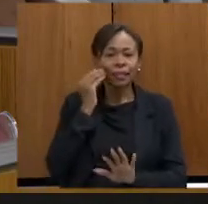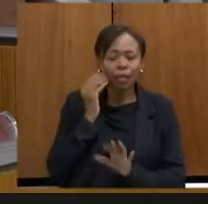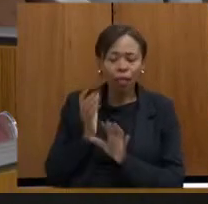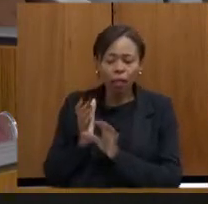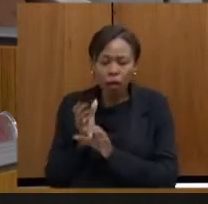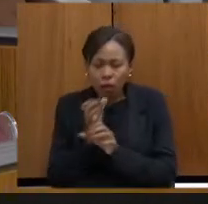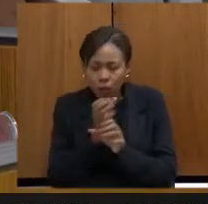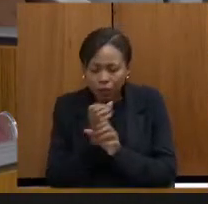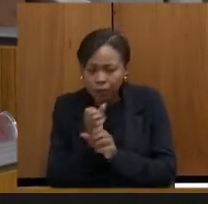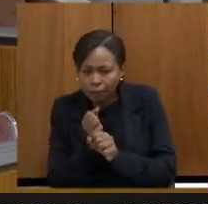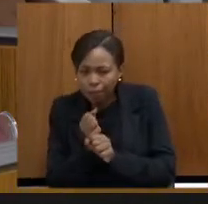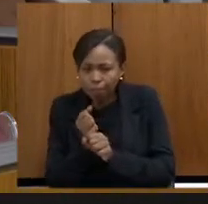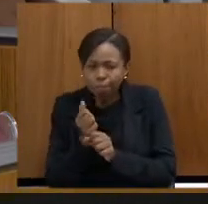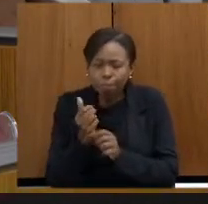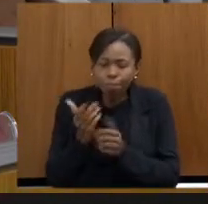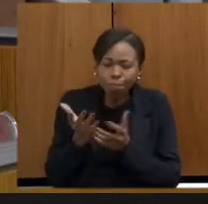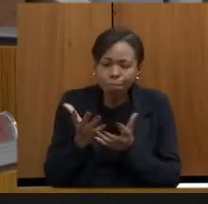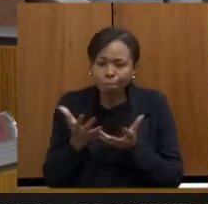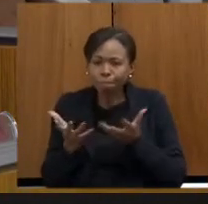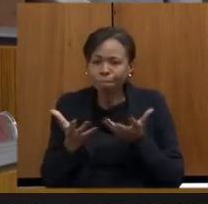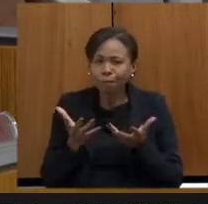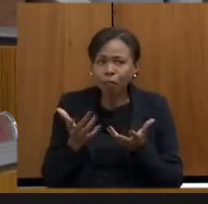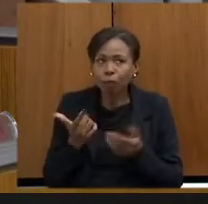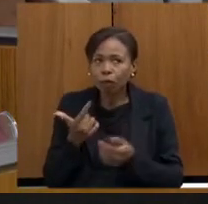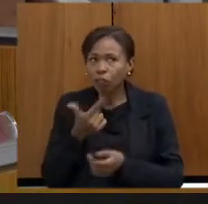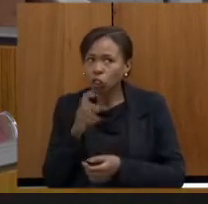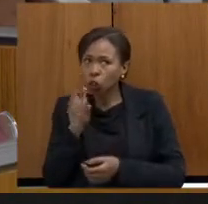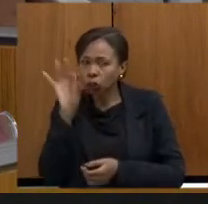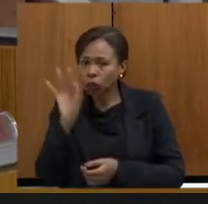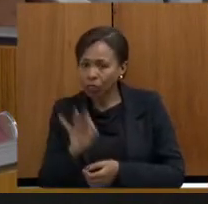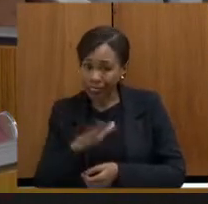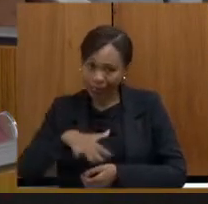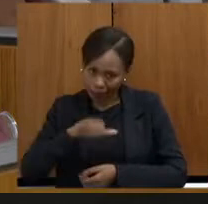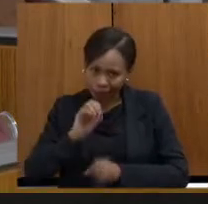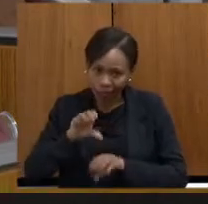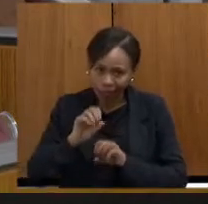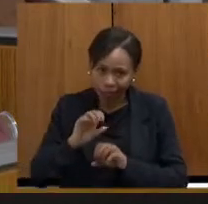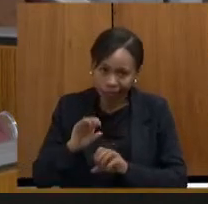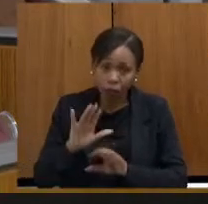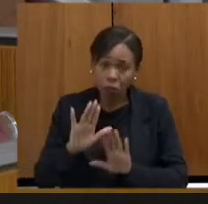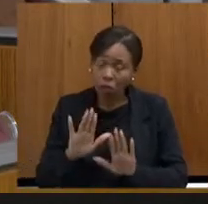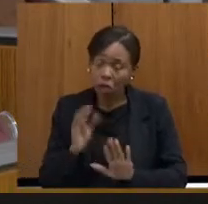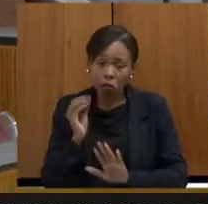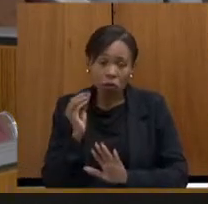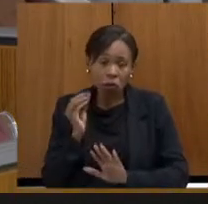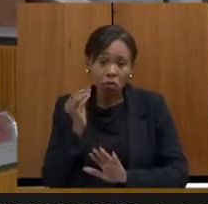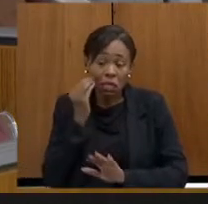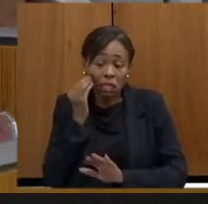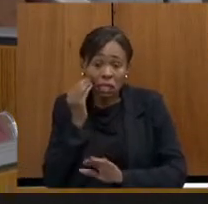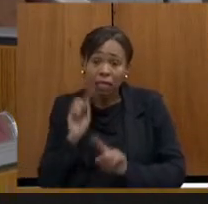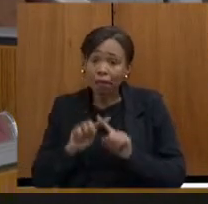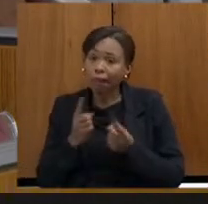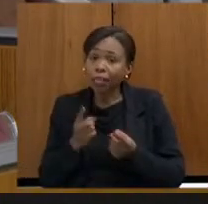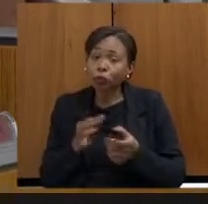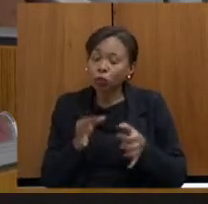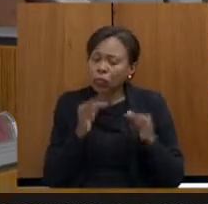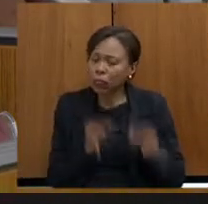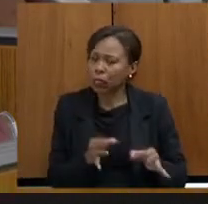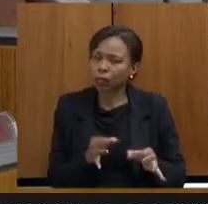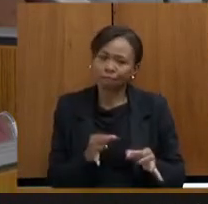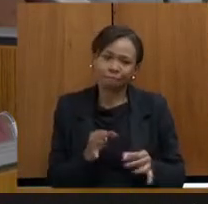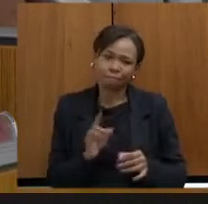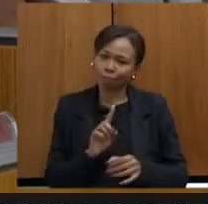no caso da educação, para cumprir os 25%, e, portanto, não fazer aquilo que é essencial. Então, eu tenho as minhas